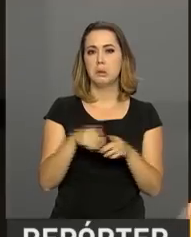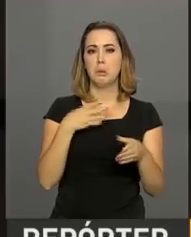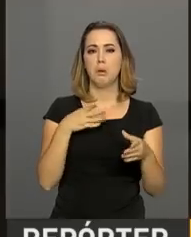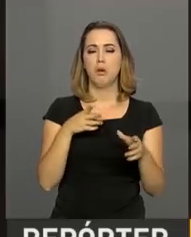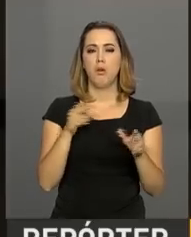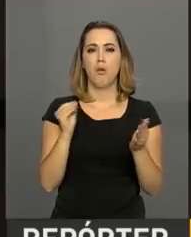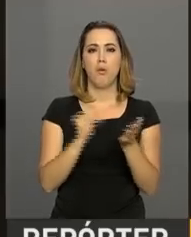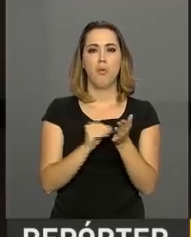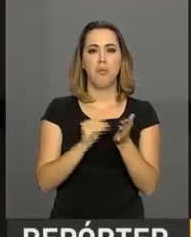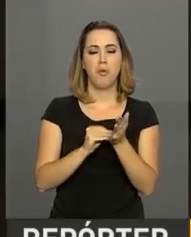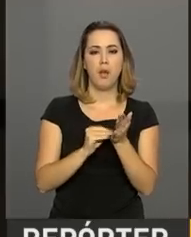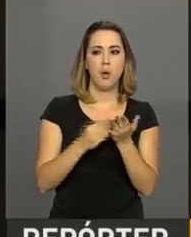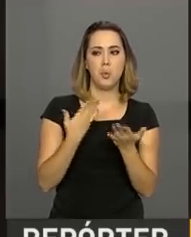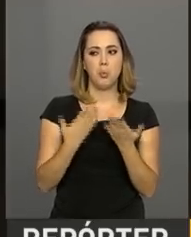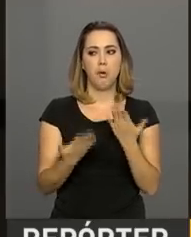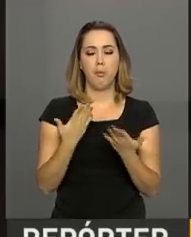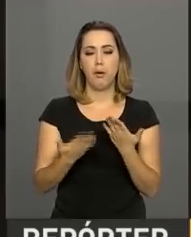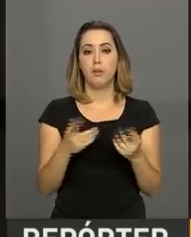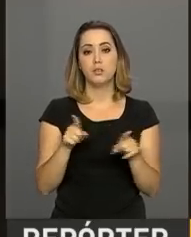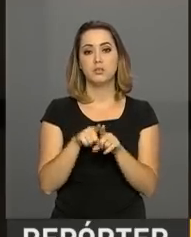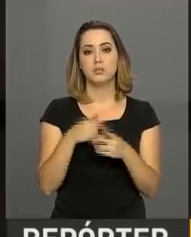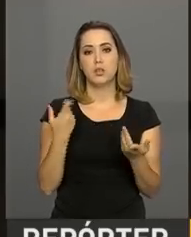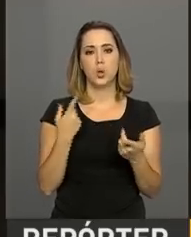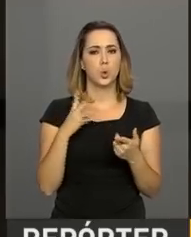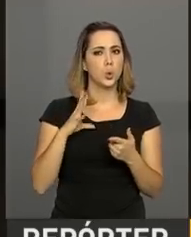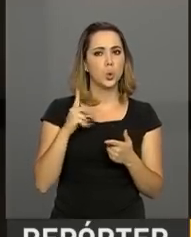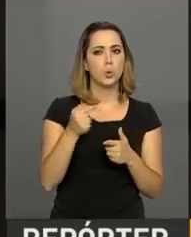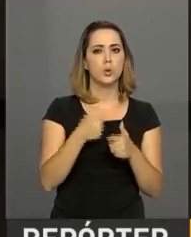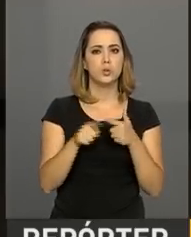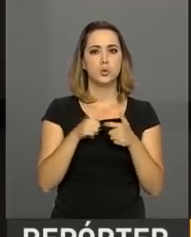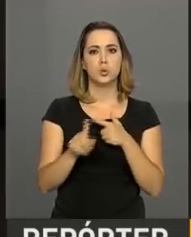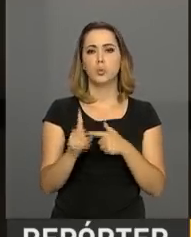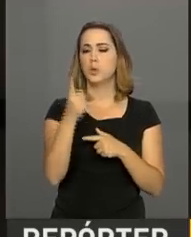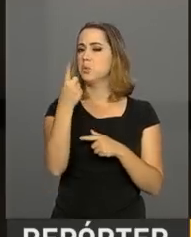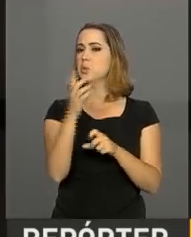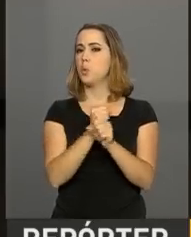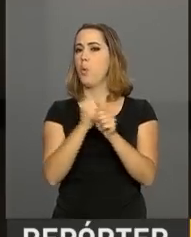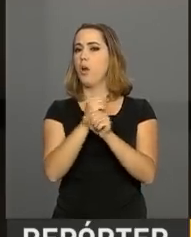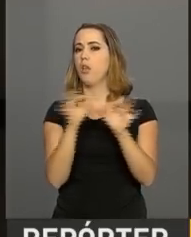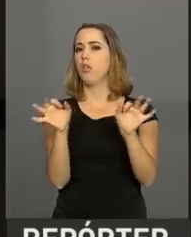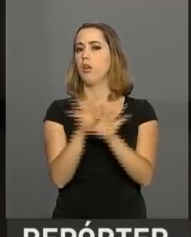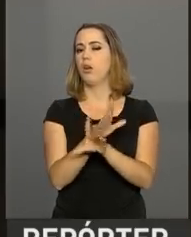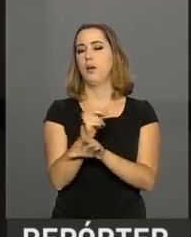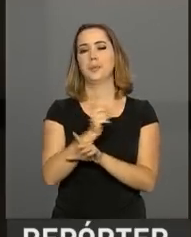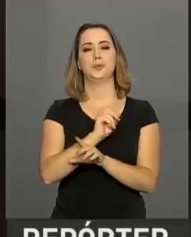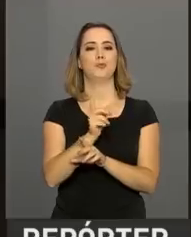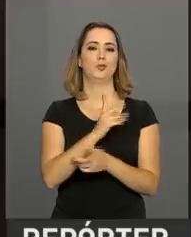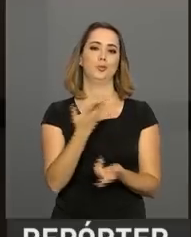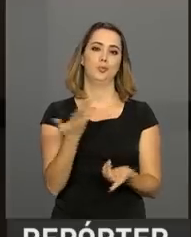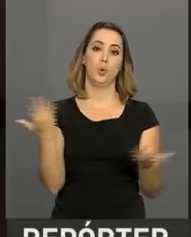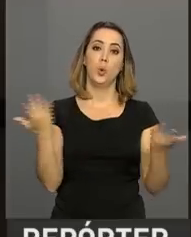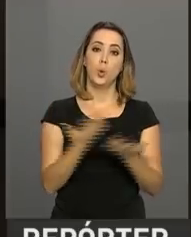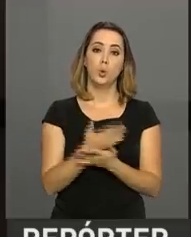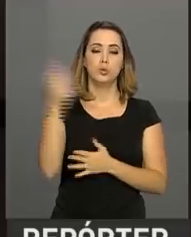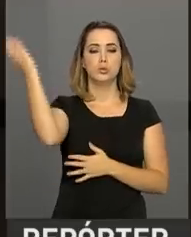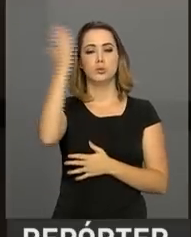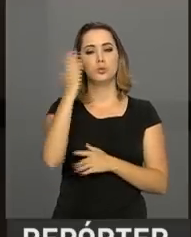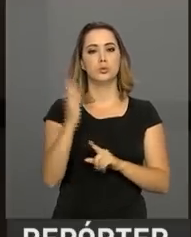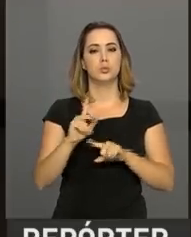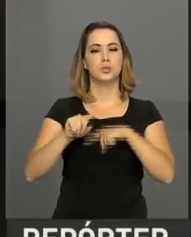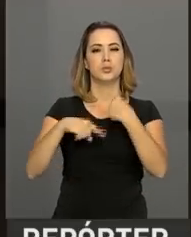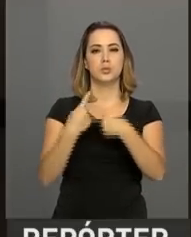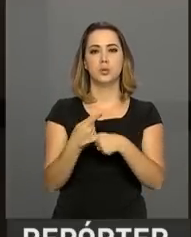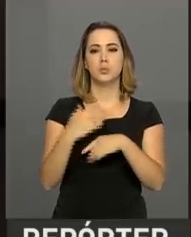quer dizer, que não espere que todos esses problemas sejam corrigidos em um ano. Não é? O que se está fazendo no Brasil, depois de muitos anos,